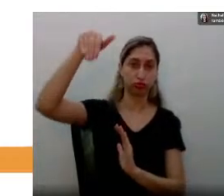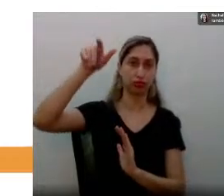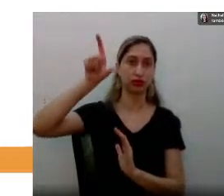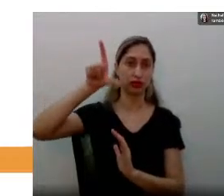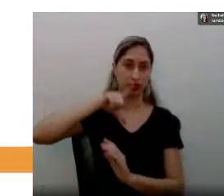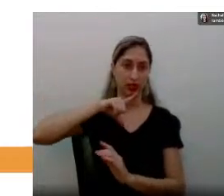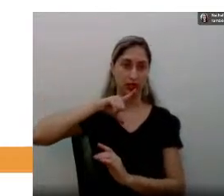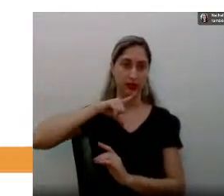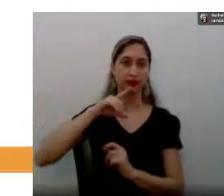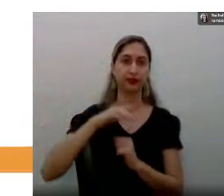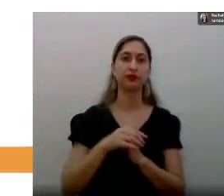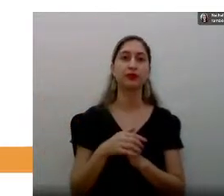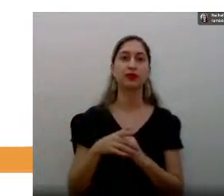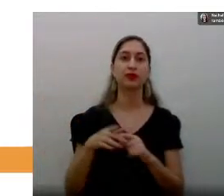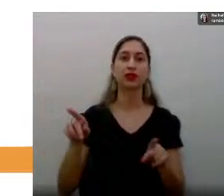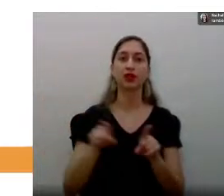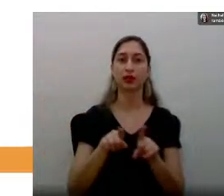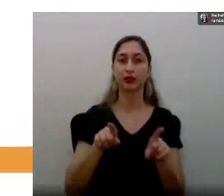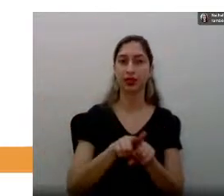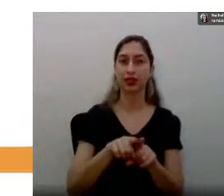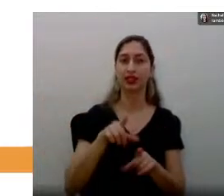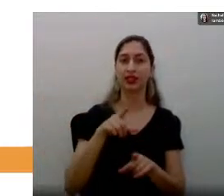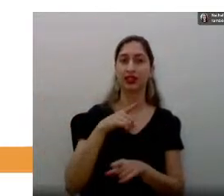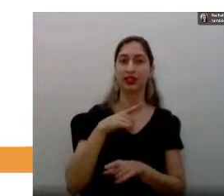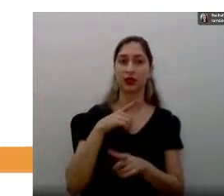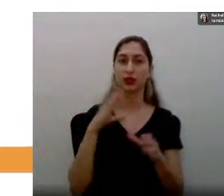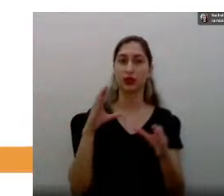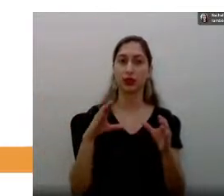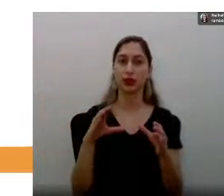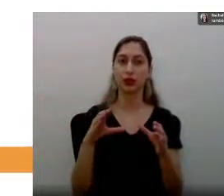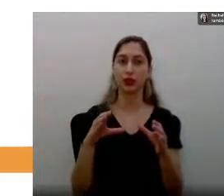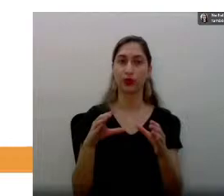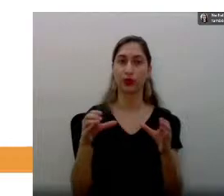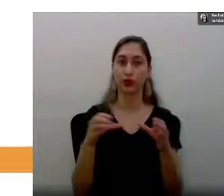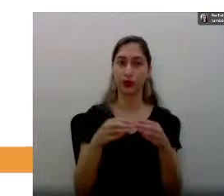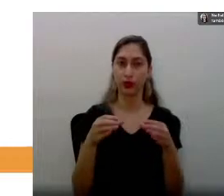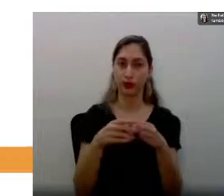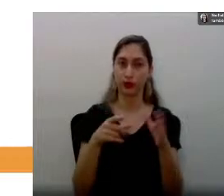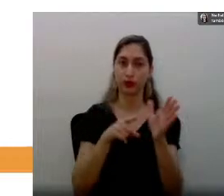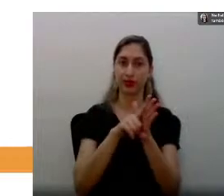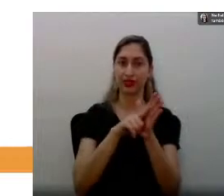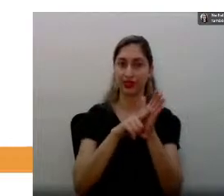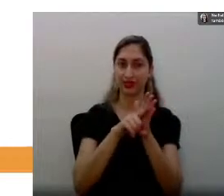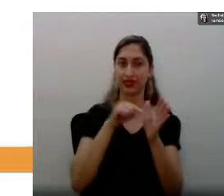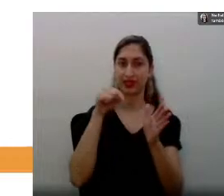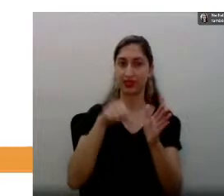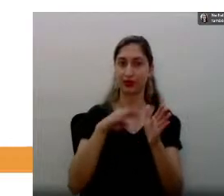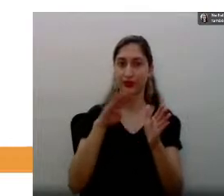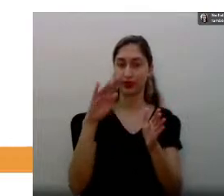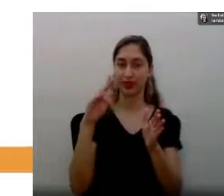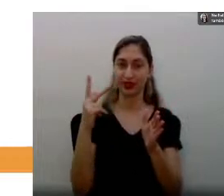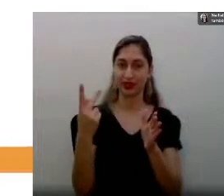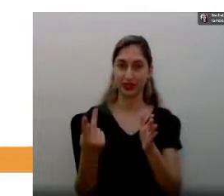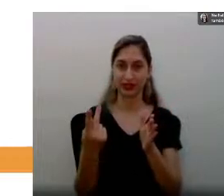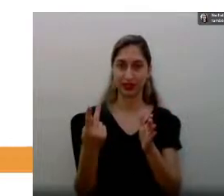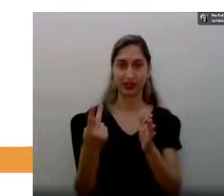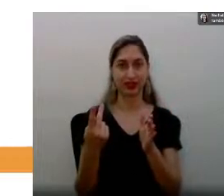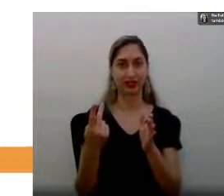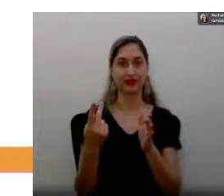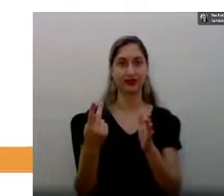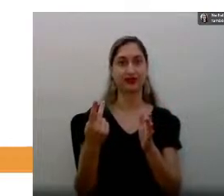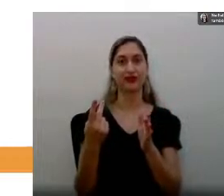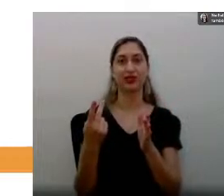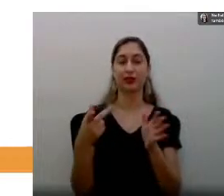que a sobre a minha no Serra do rola-moça tá um grupo aqui de BH que ele é formado pela né a galera do gedai lá do